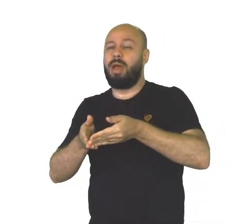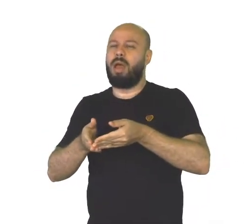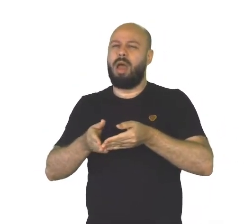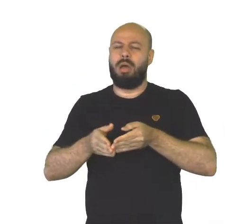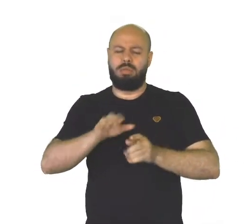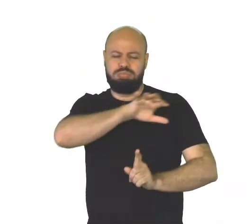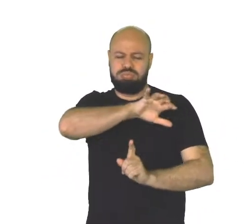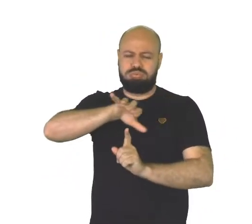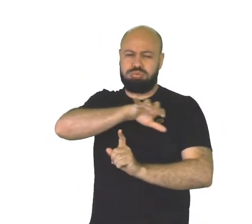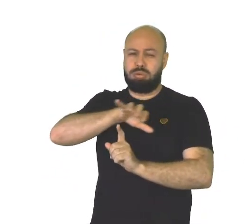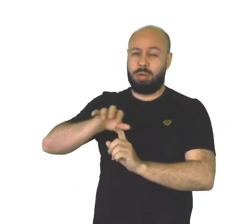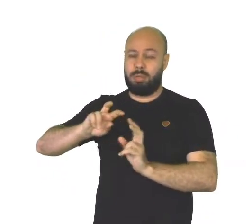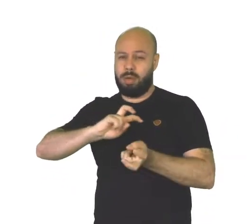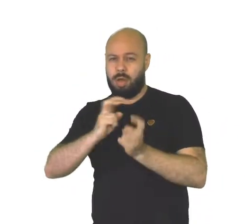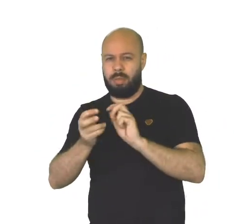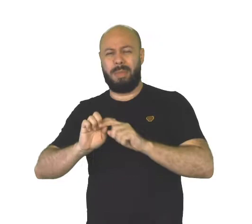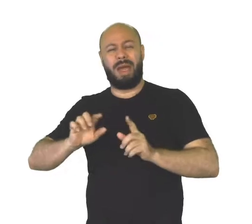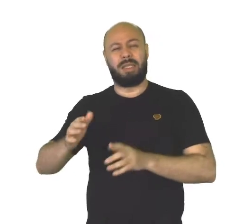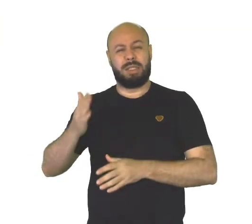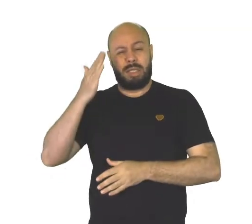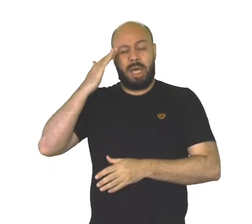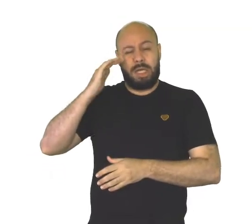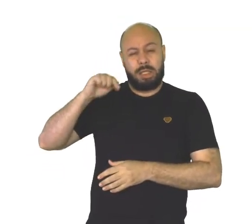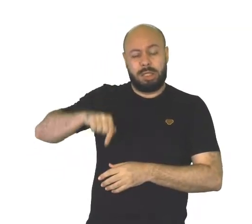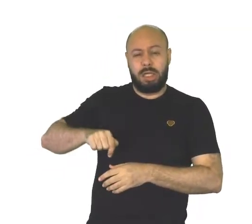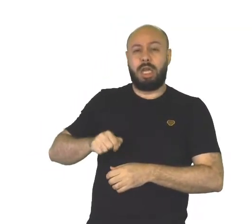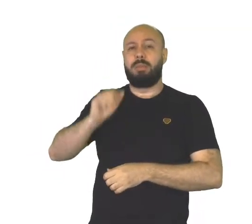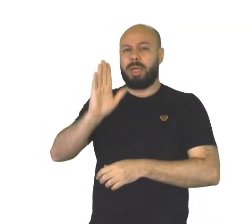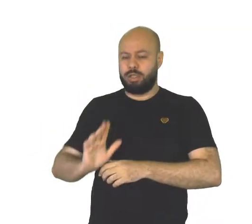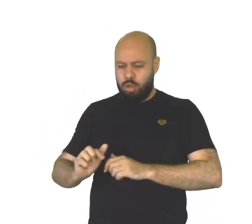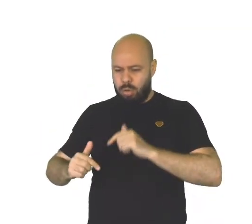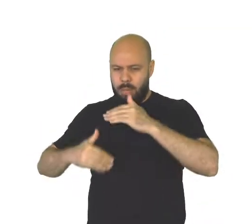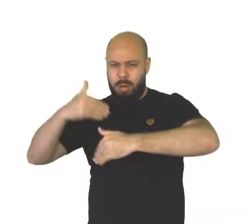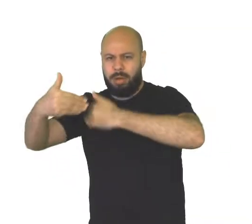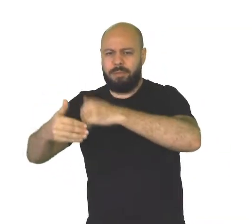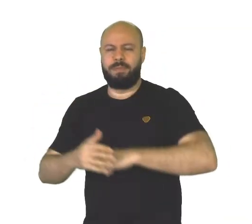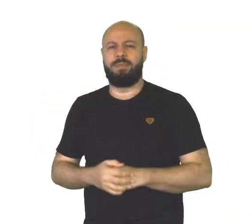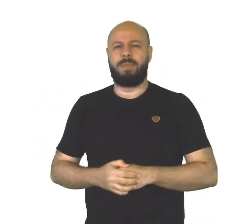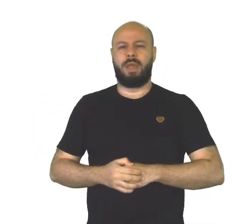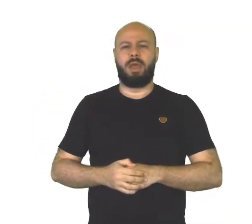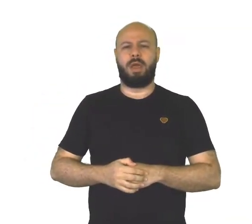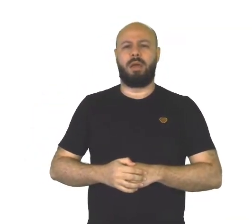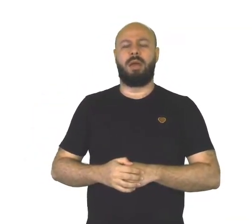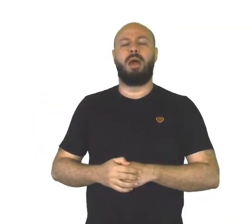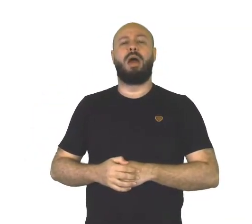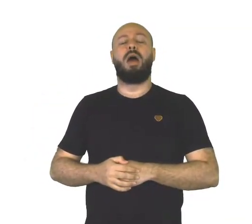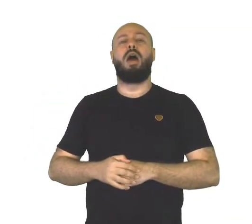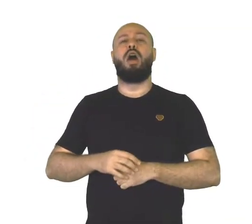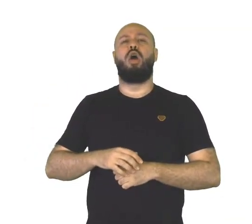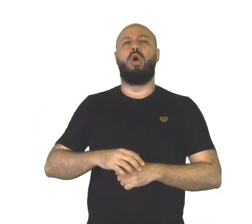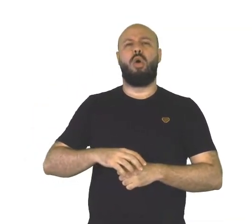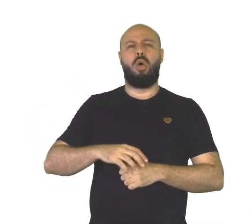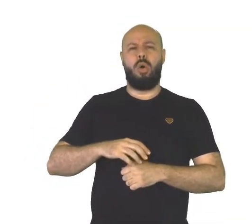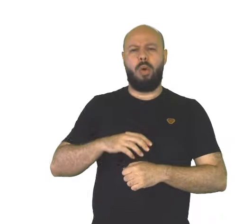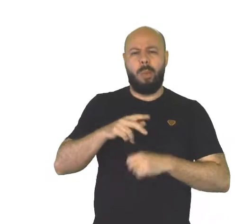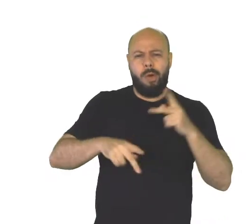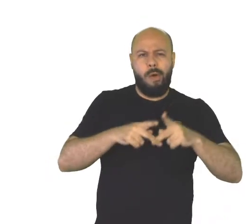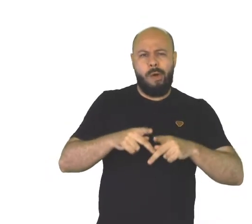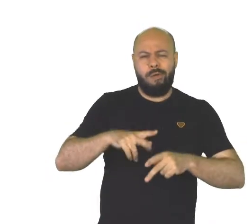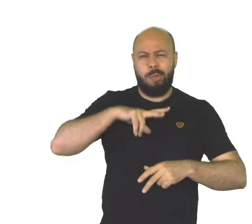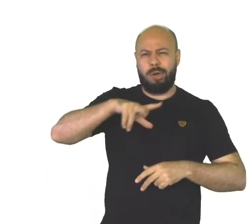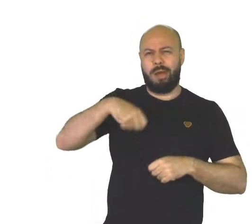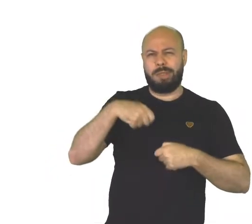mas acredita-se que a capoeira se desenvolveu no Brasil. Quando precisaram de mais mão de obra para a colônia, os